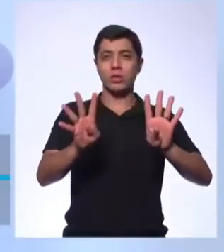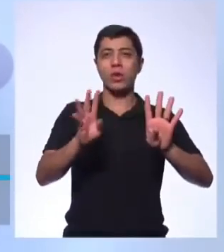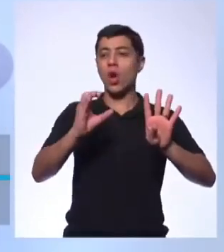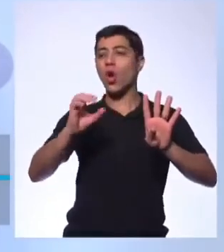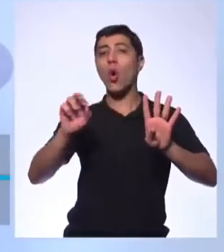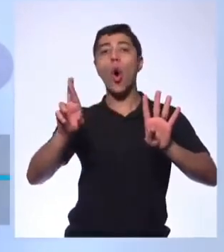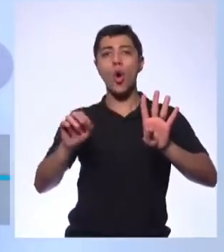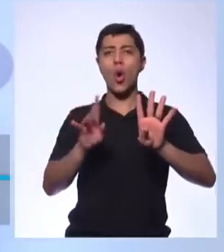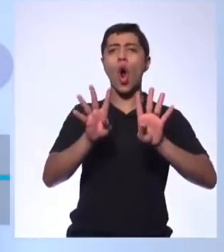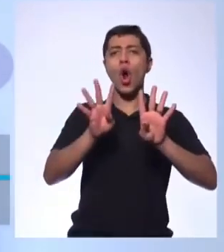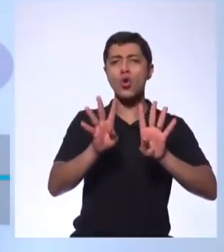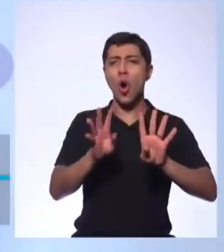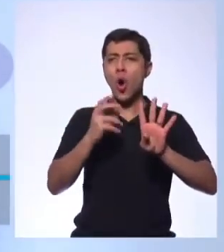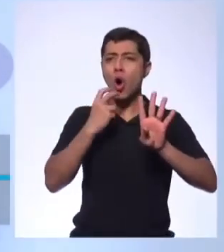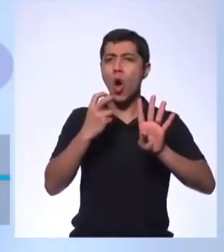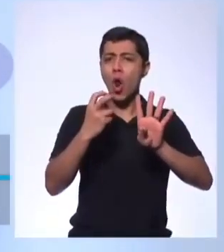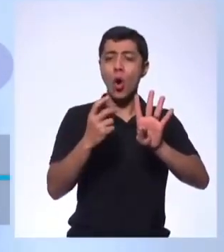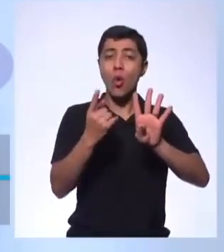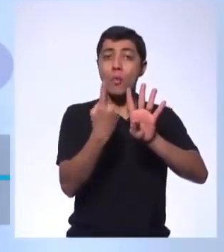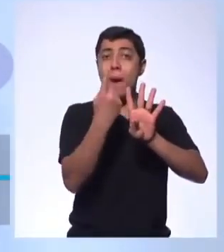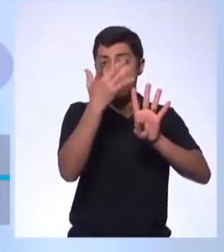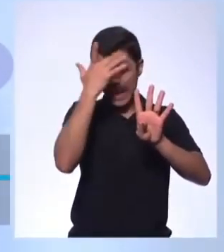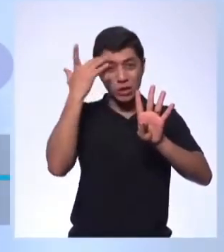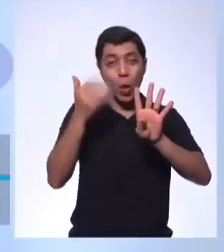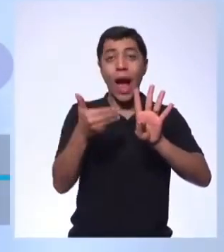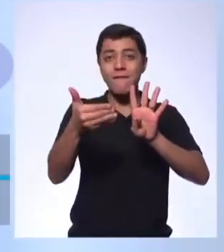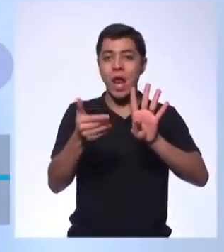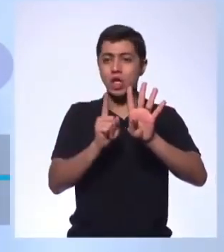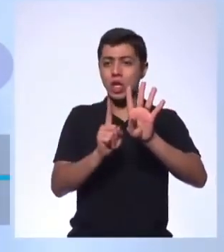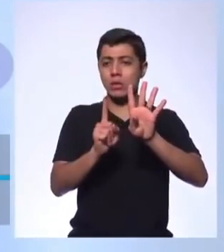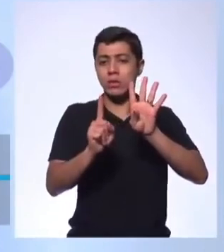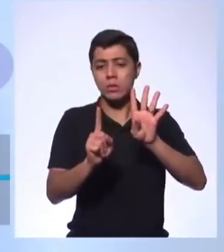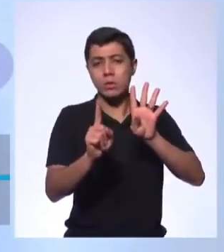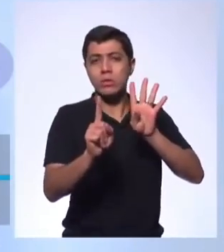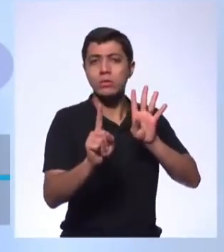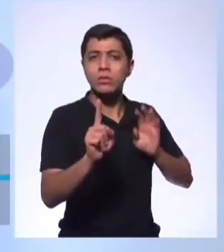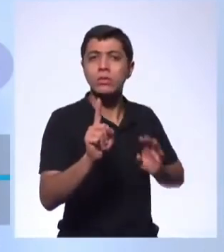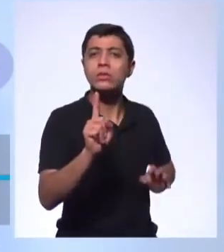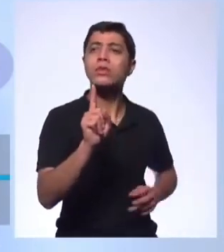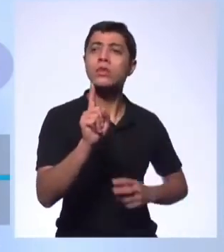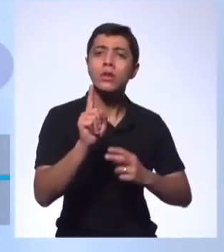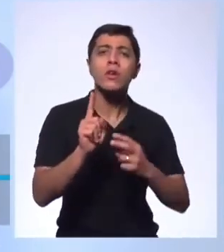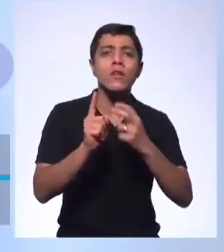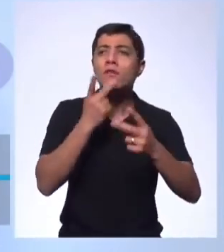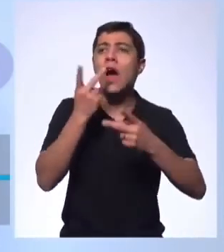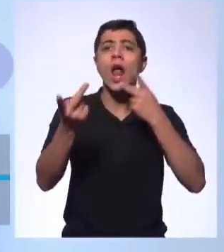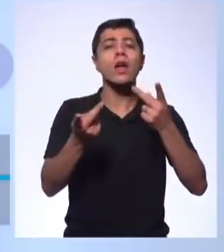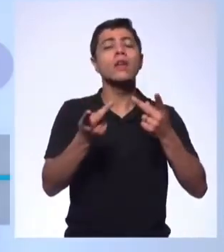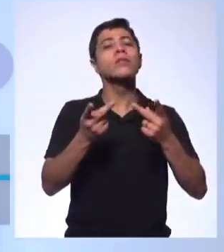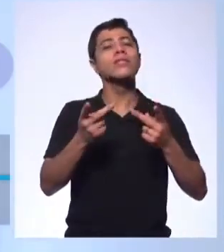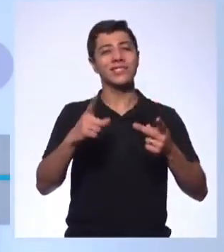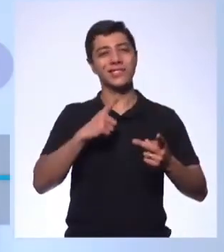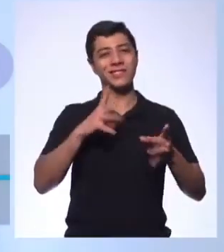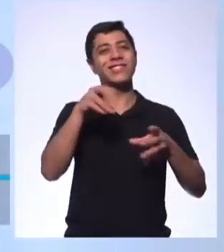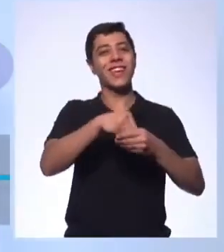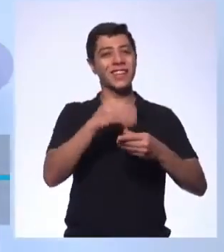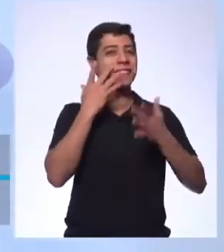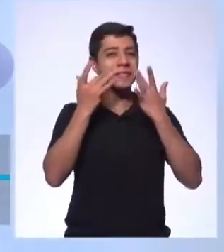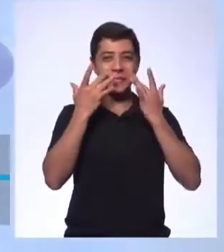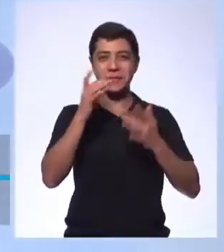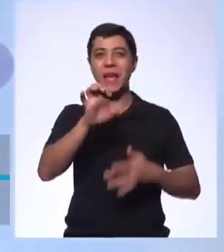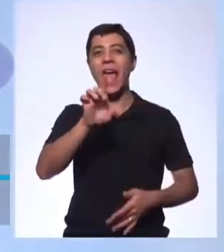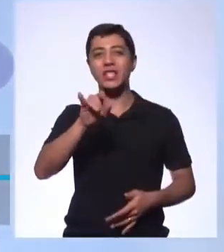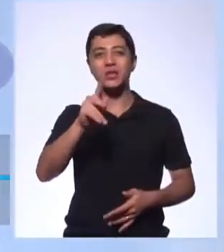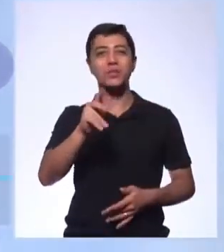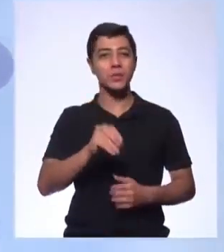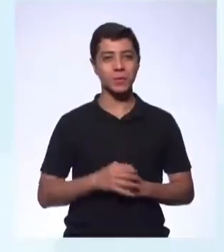que o coro destoa a voz e a pessoa saiu daquele momento. Então, o coro é fundamental. O texto inicia-se